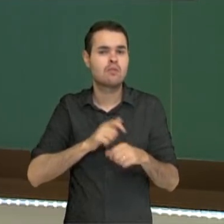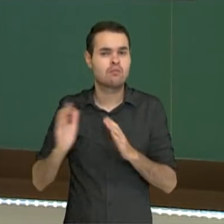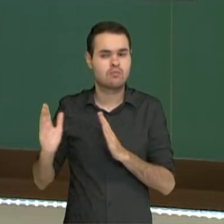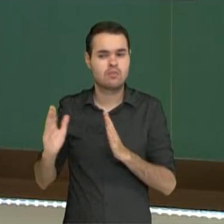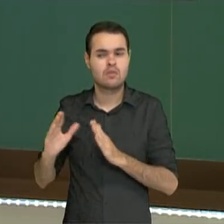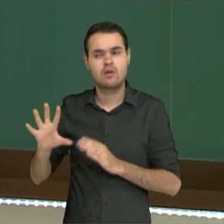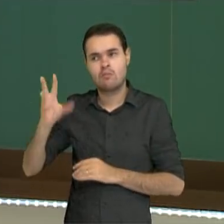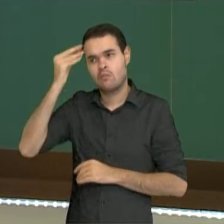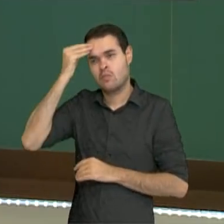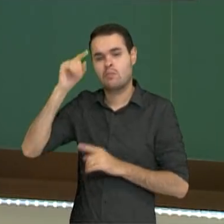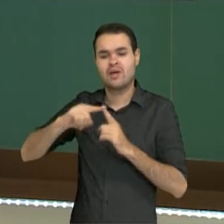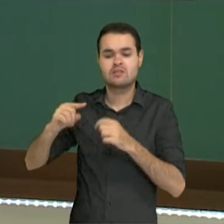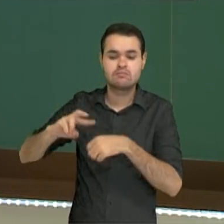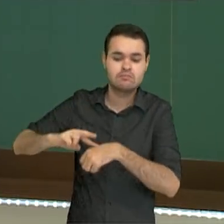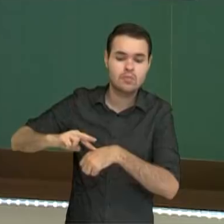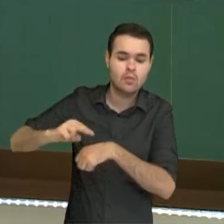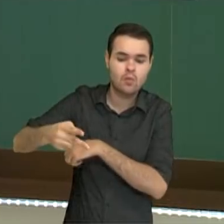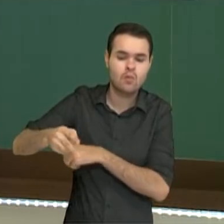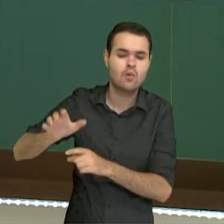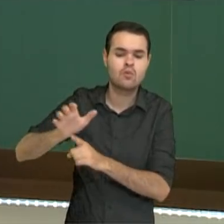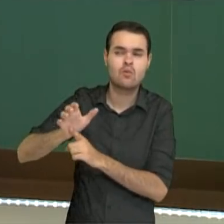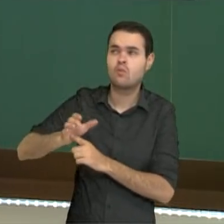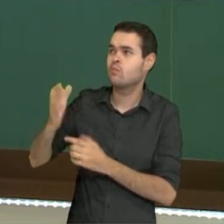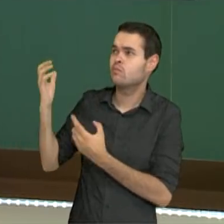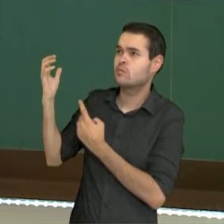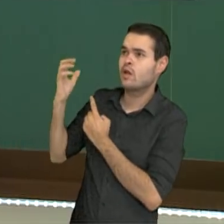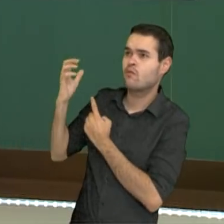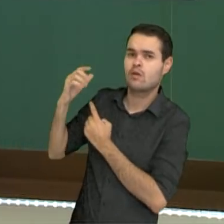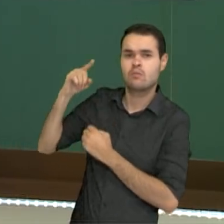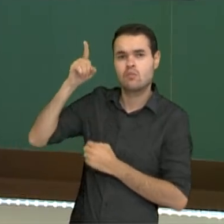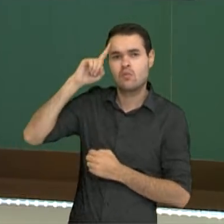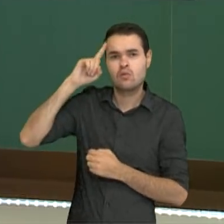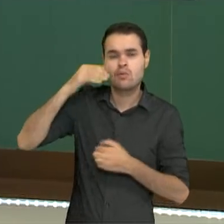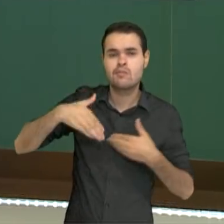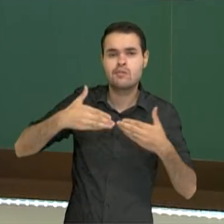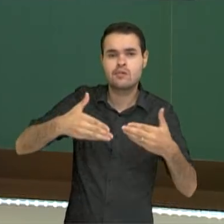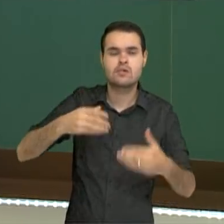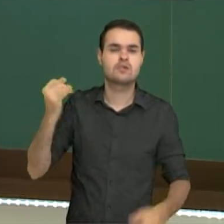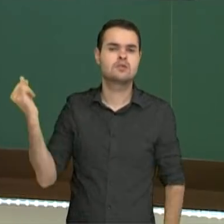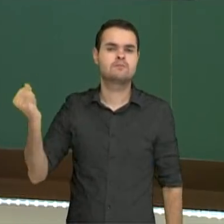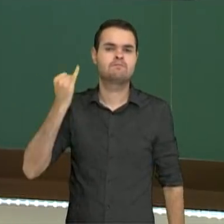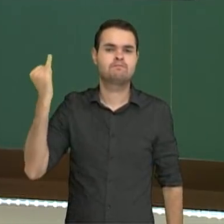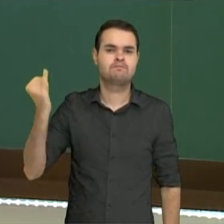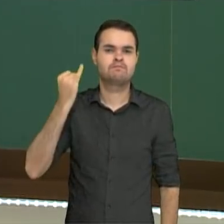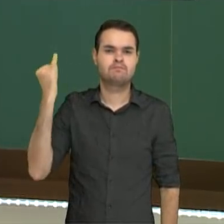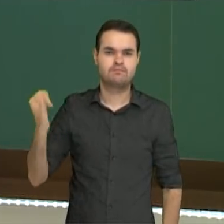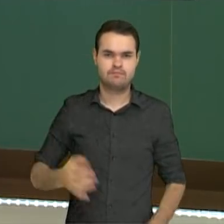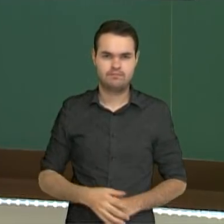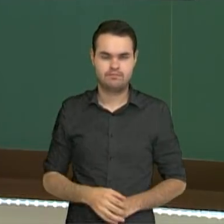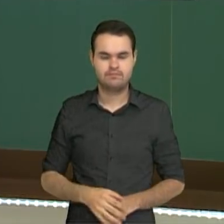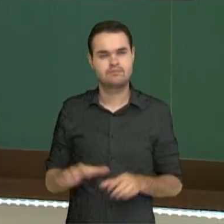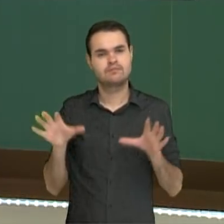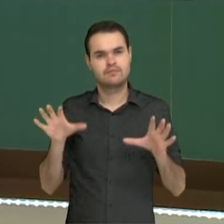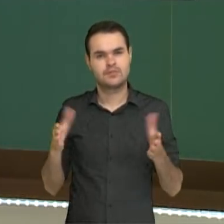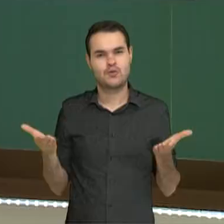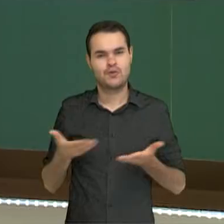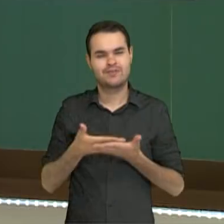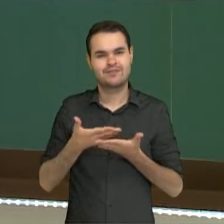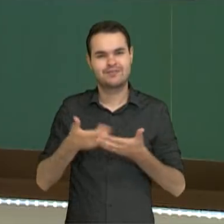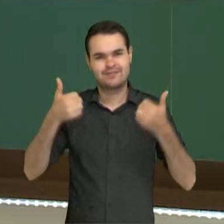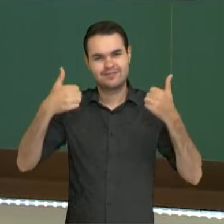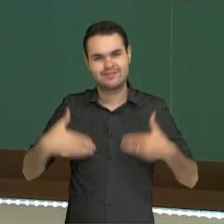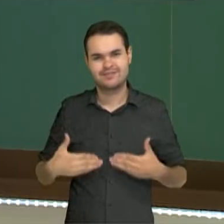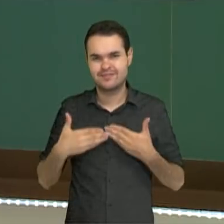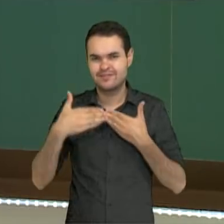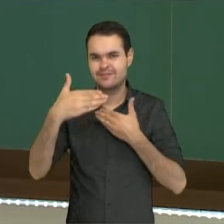ótimo, mas saber que consequências para o nosso dia a dia tem tudo isso é extremamente importante. E foi o que nós vimos na nossa aula